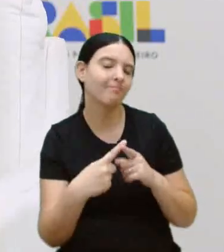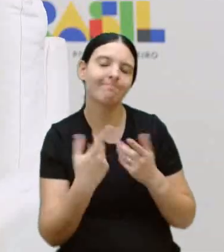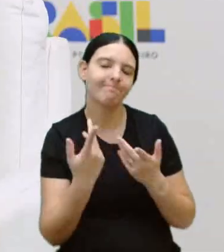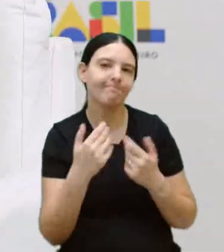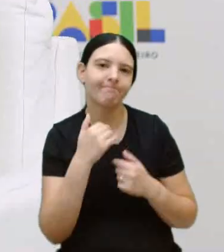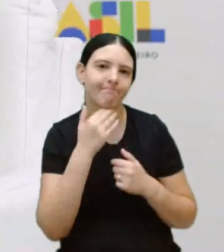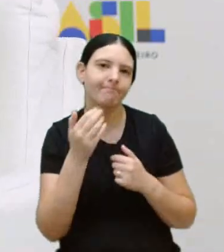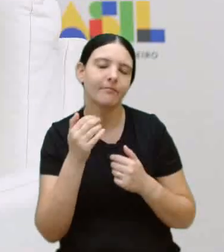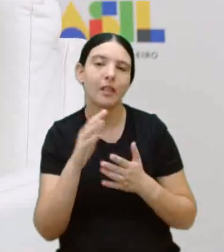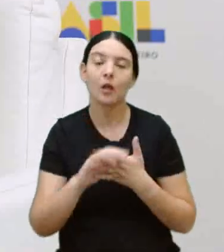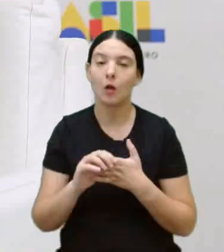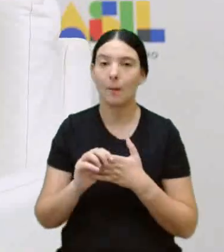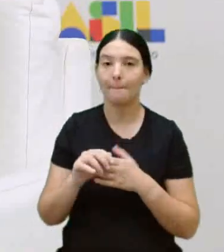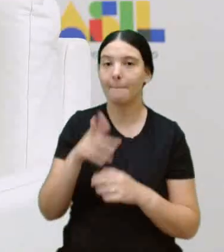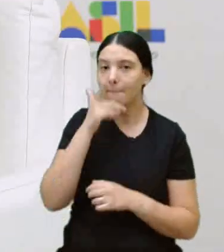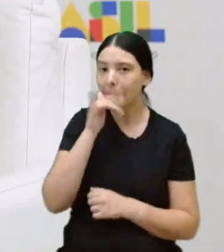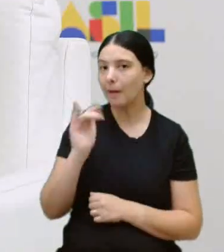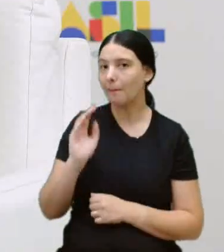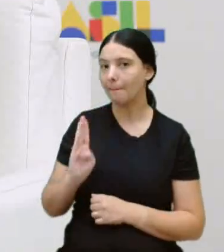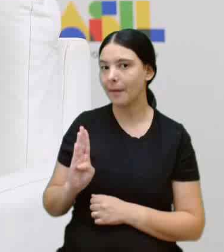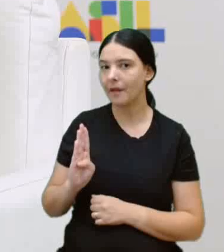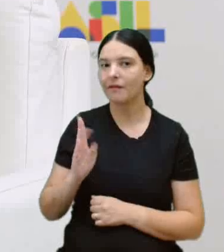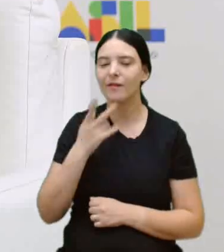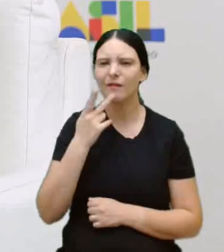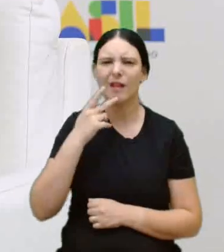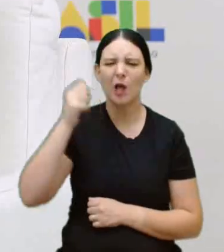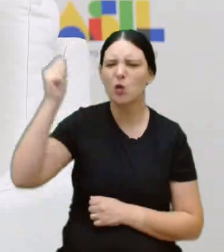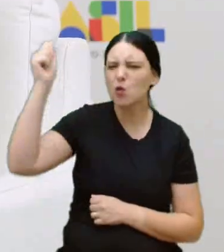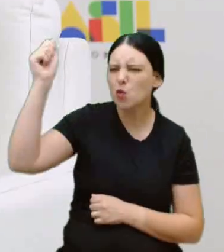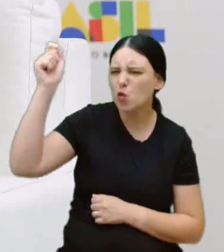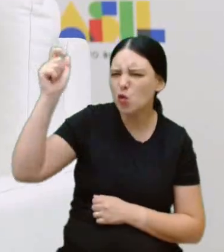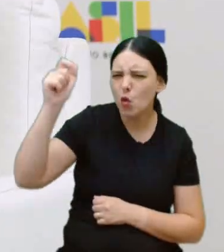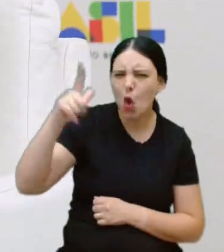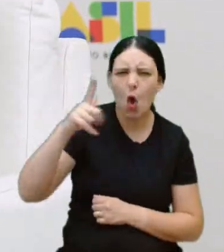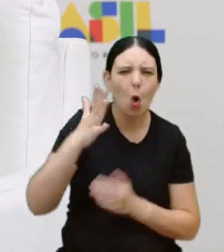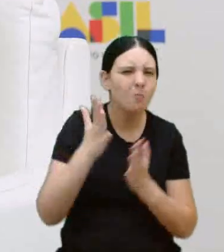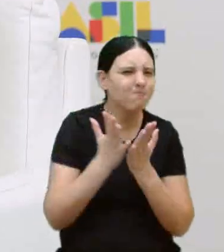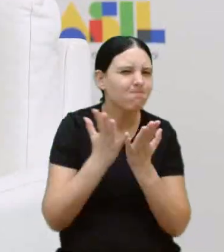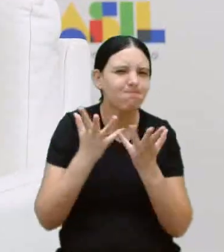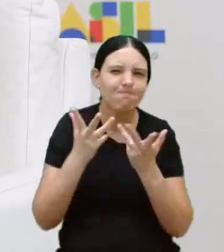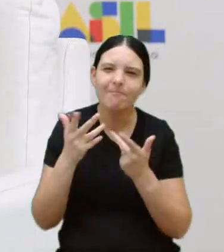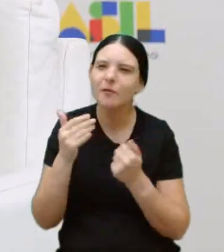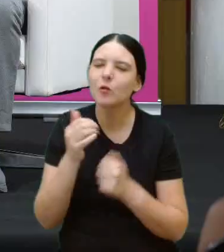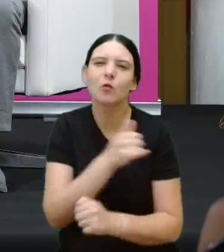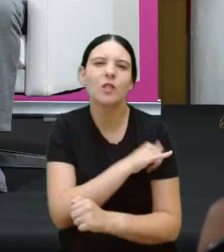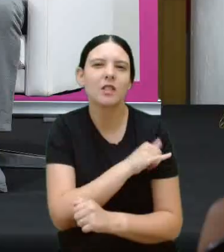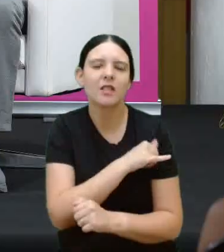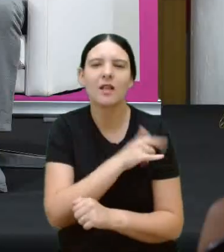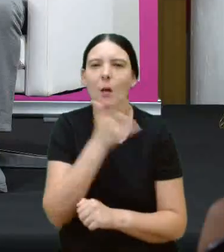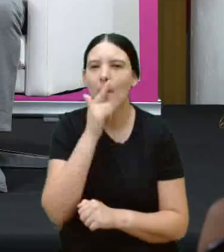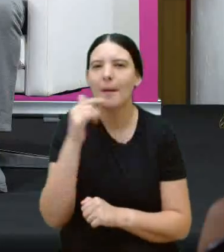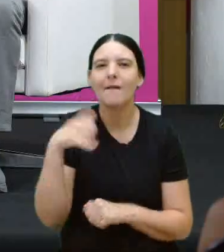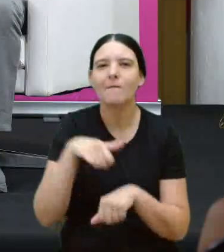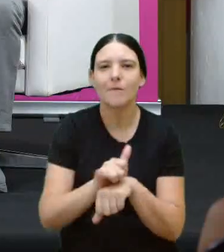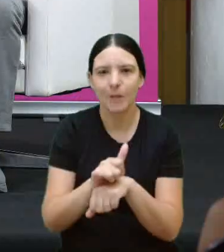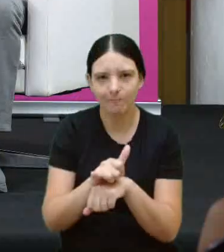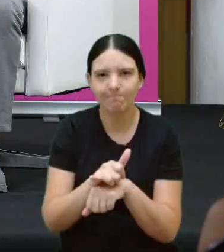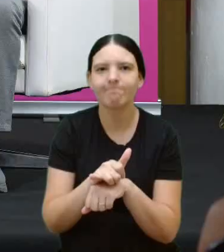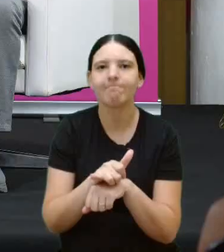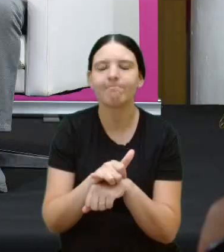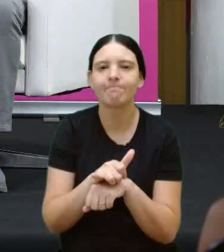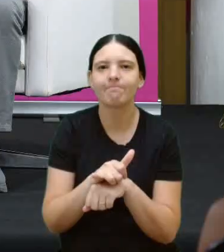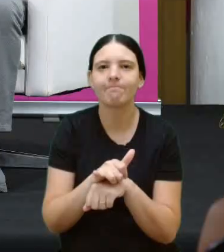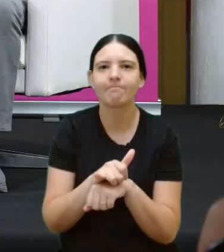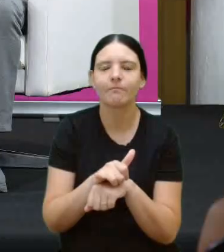pai B, é o dia de sol a pino, sol maravilhoso, Rio de Janeiro. O pai não vai. Dá 10